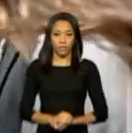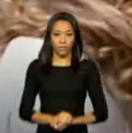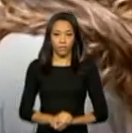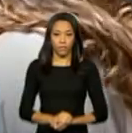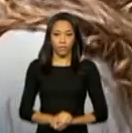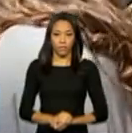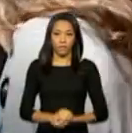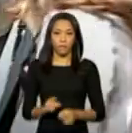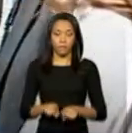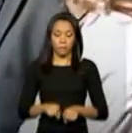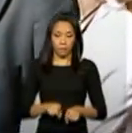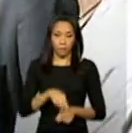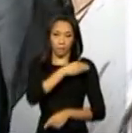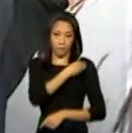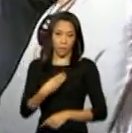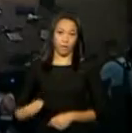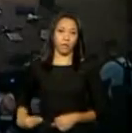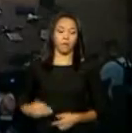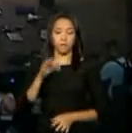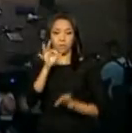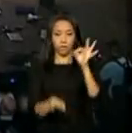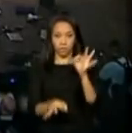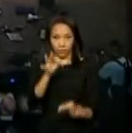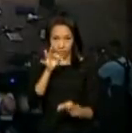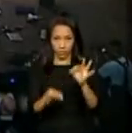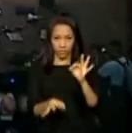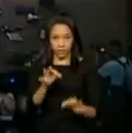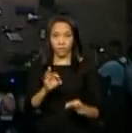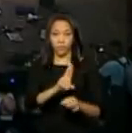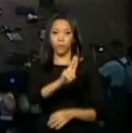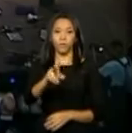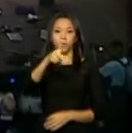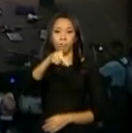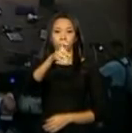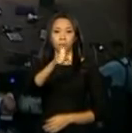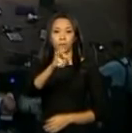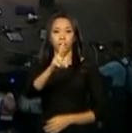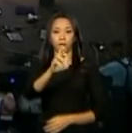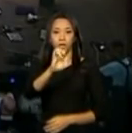Da Justiça, Marivaldo de Castro Pereira.